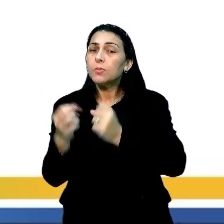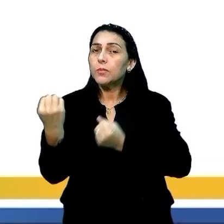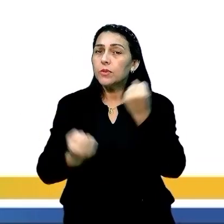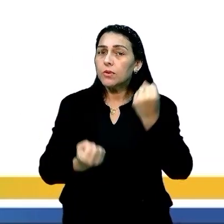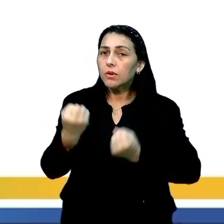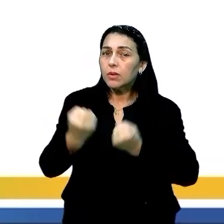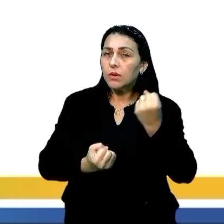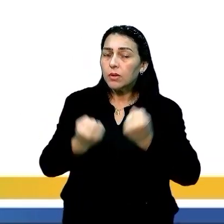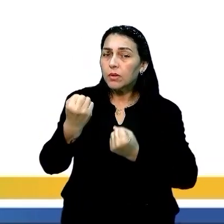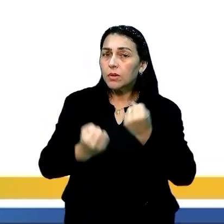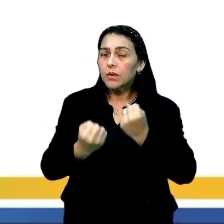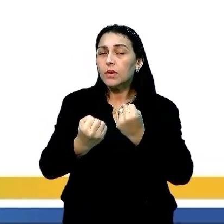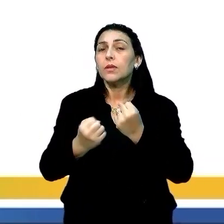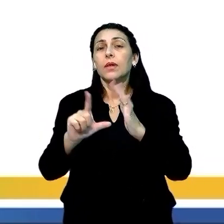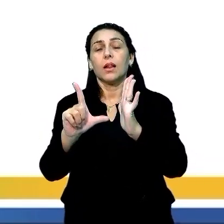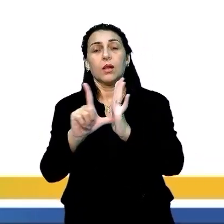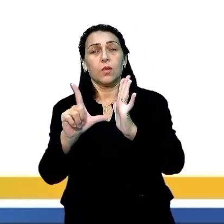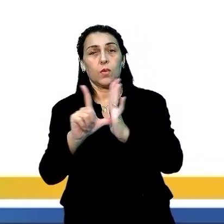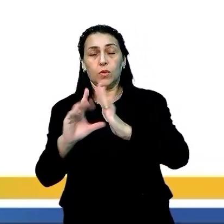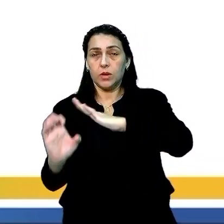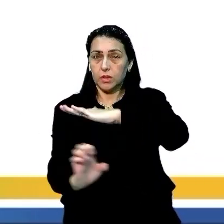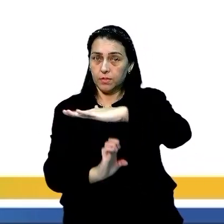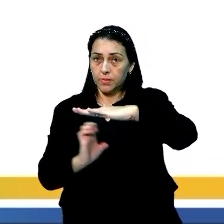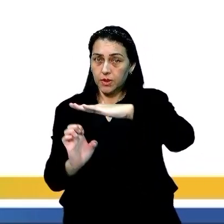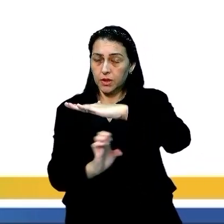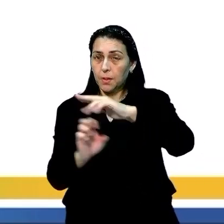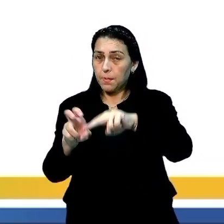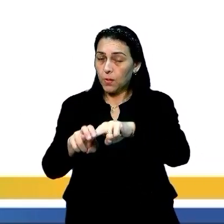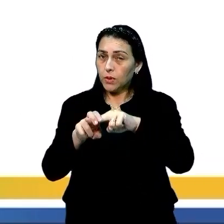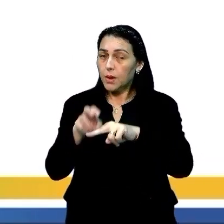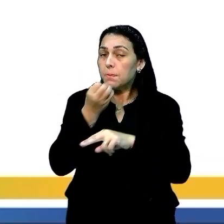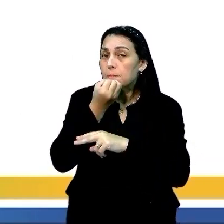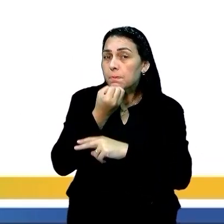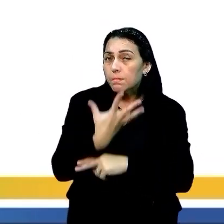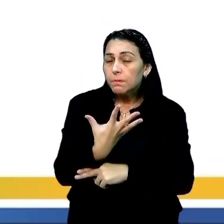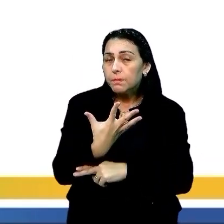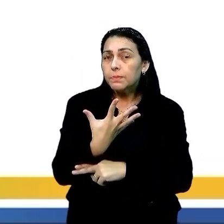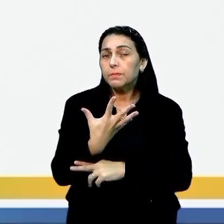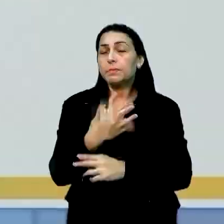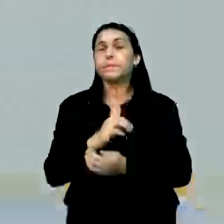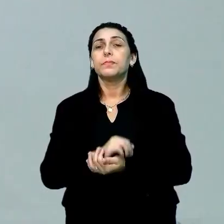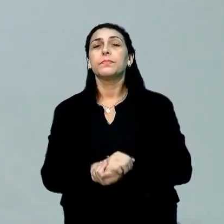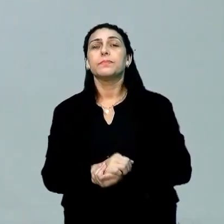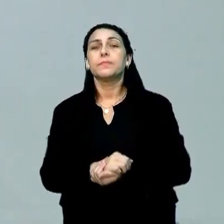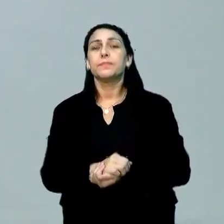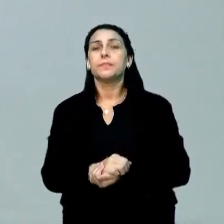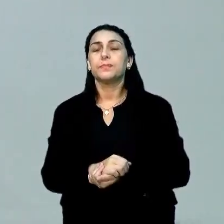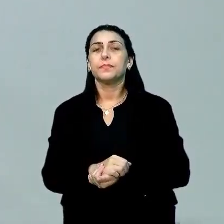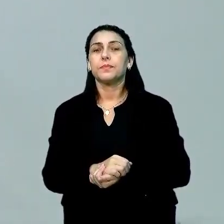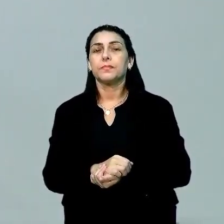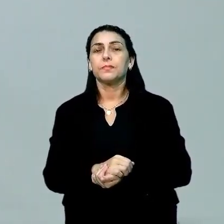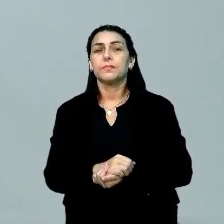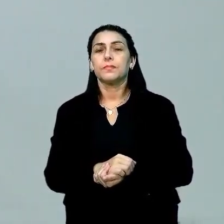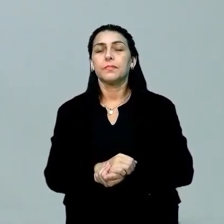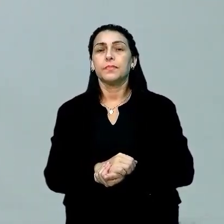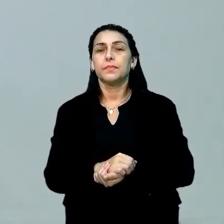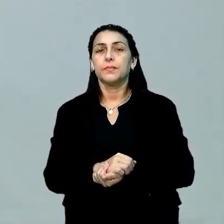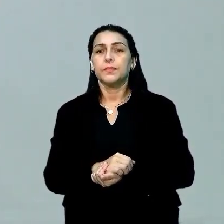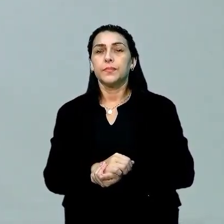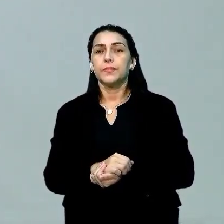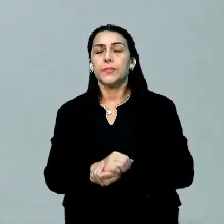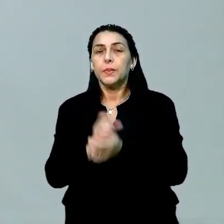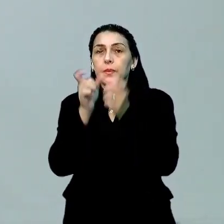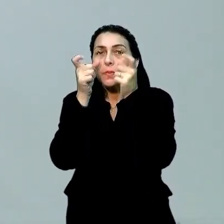automóvel no mercado. Portanto, é bom, tá? É bom você